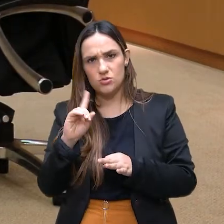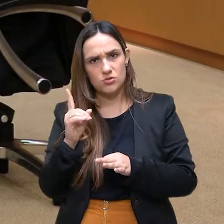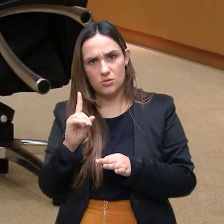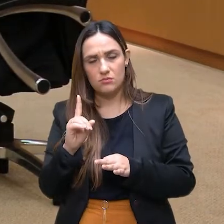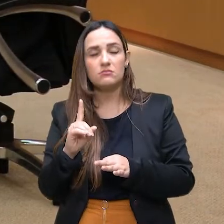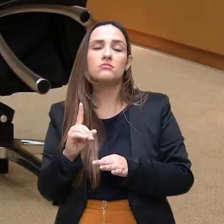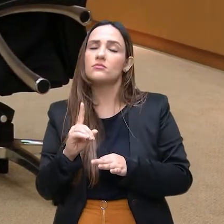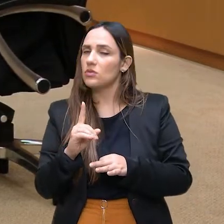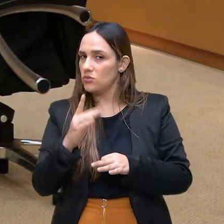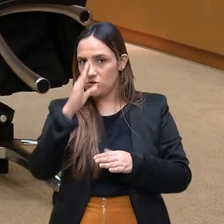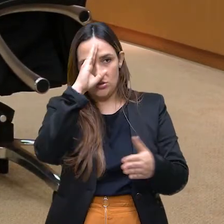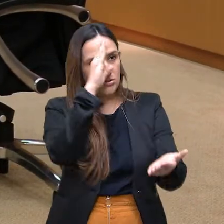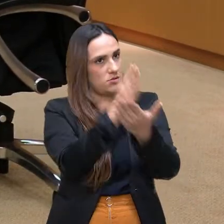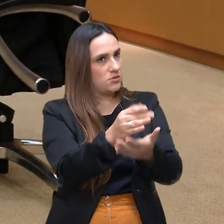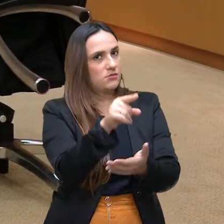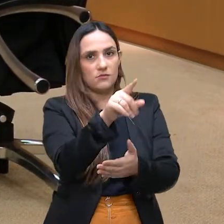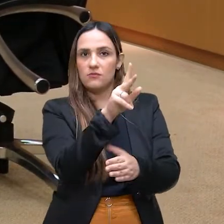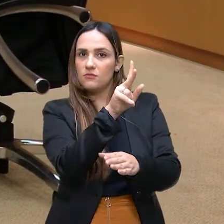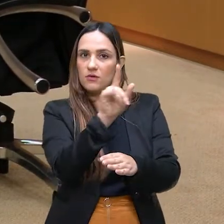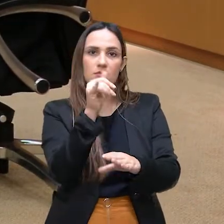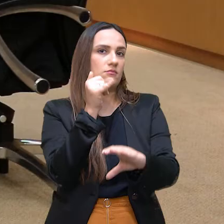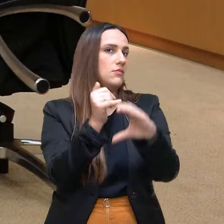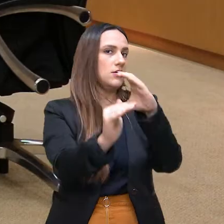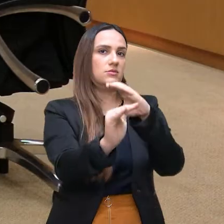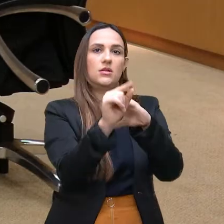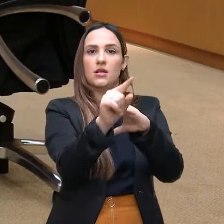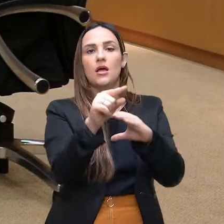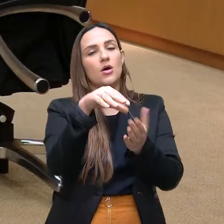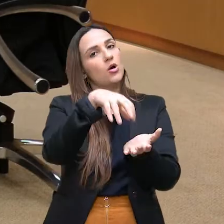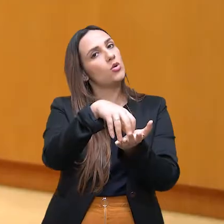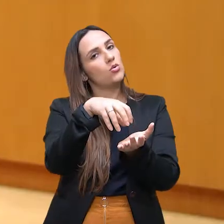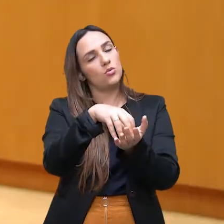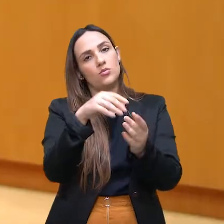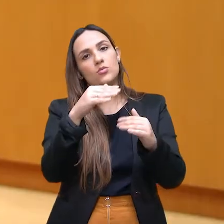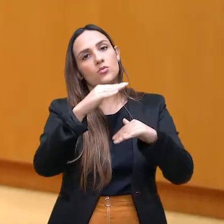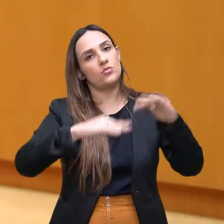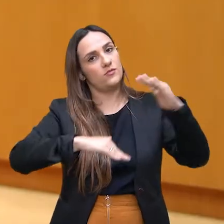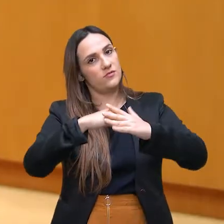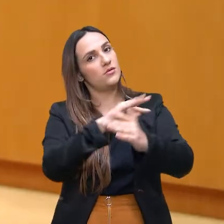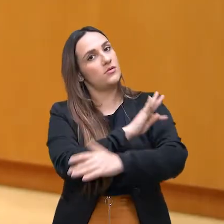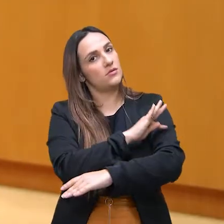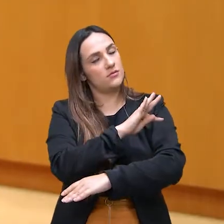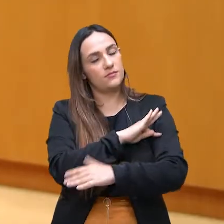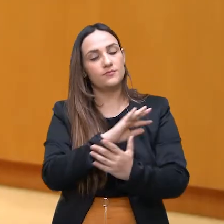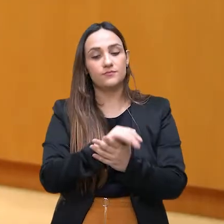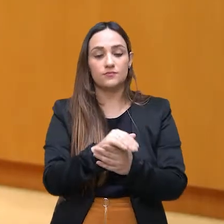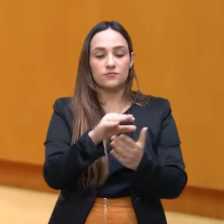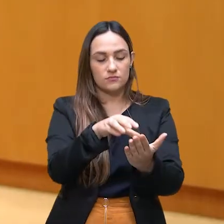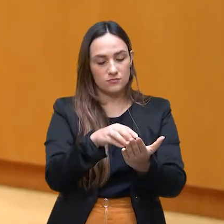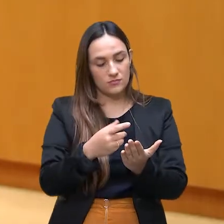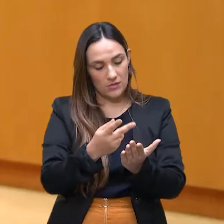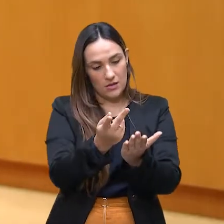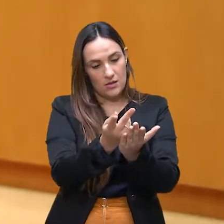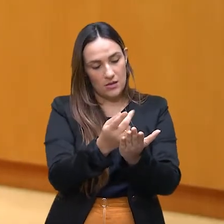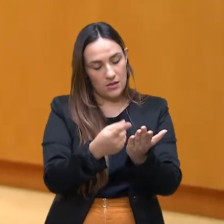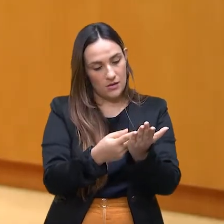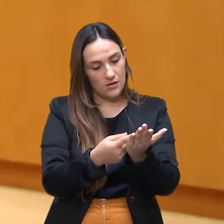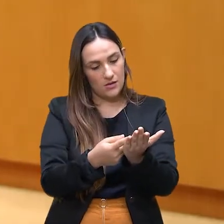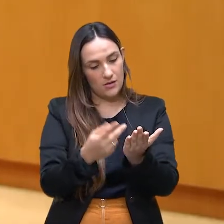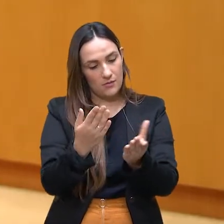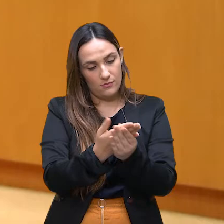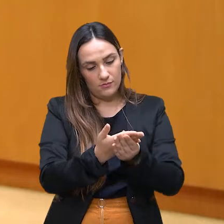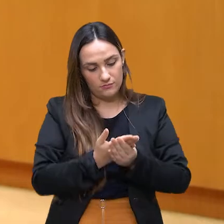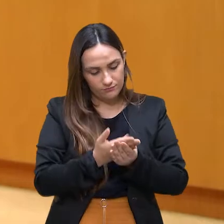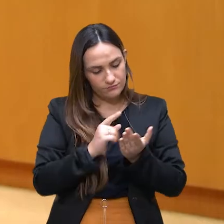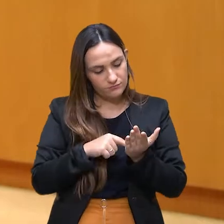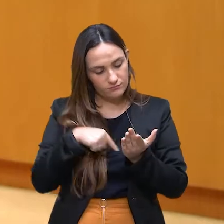de requisição, vai automaticamente. E, em casos muito urgentes, 48 horas está o parecer pronto.